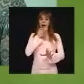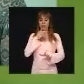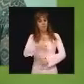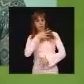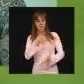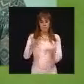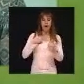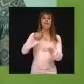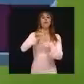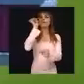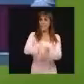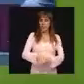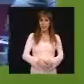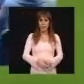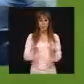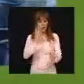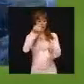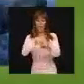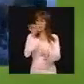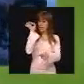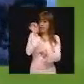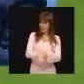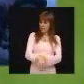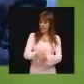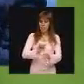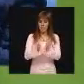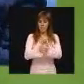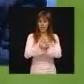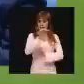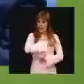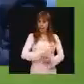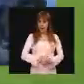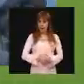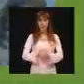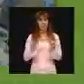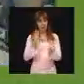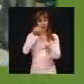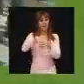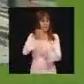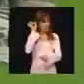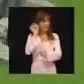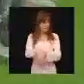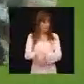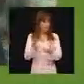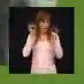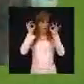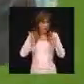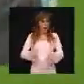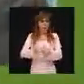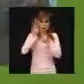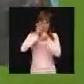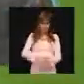desejadas, eu voto sim. Votar sim, para mudar a lei. Votar sim, para acabar